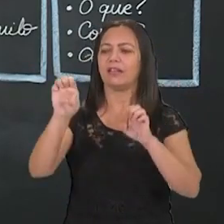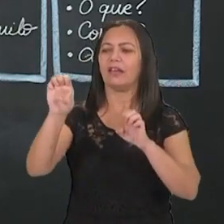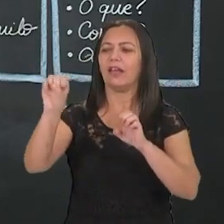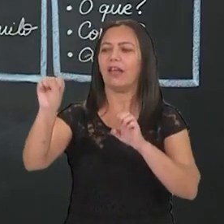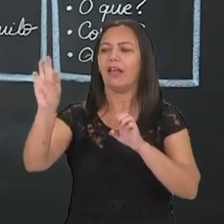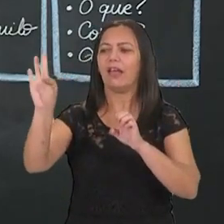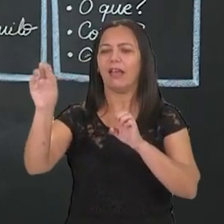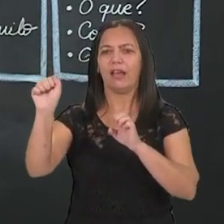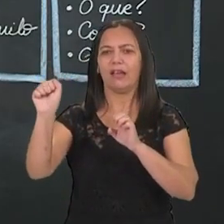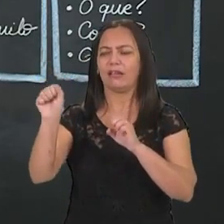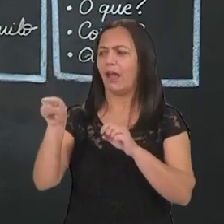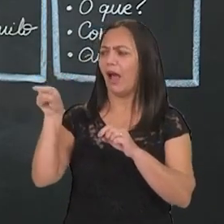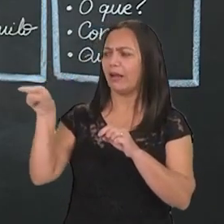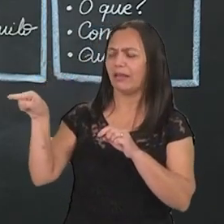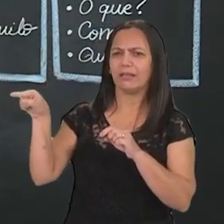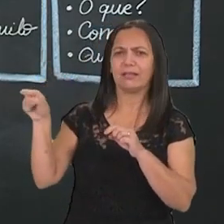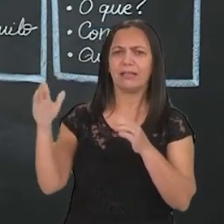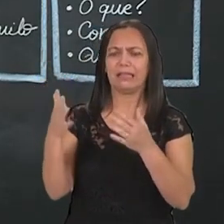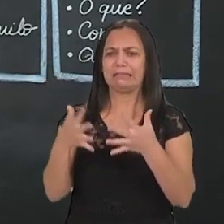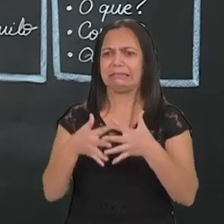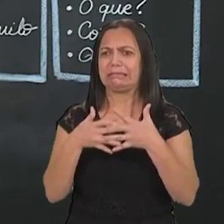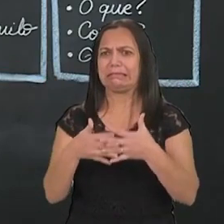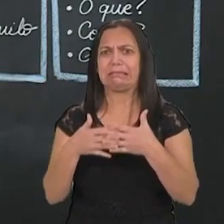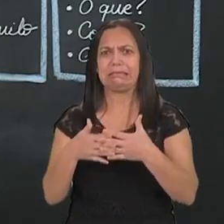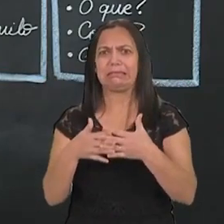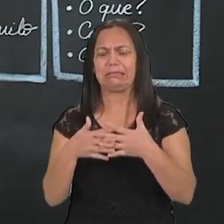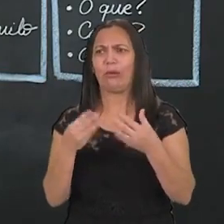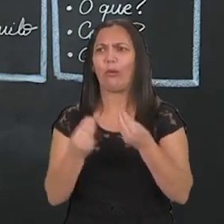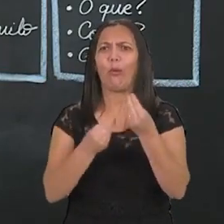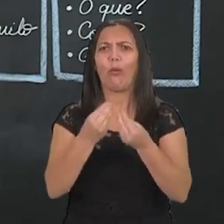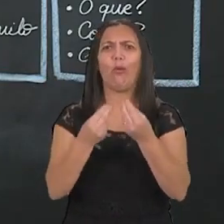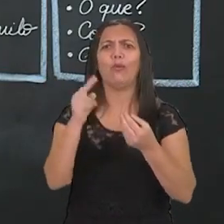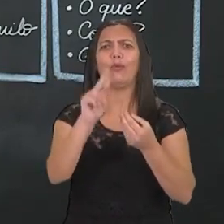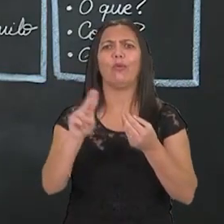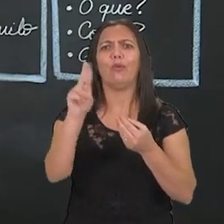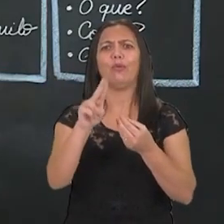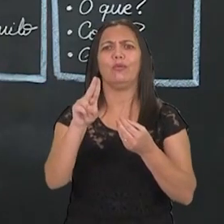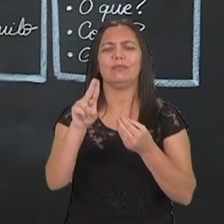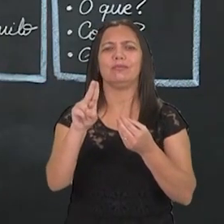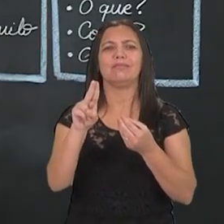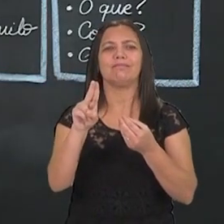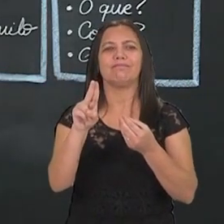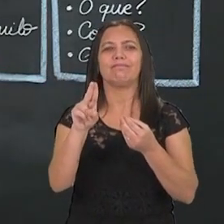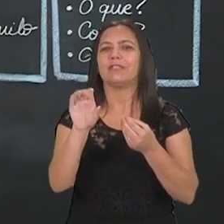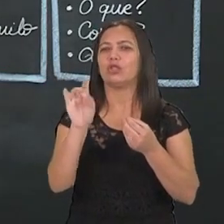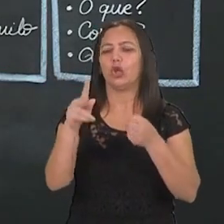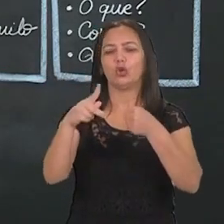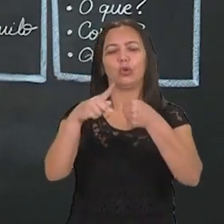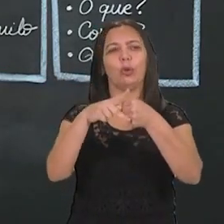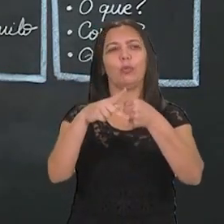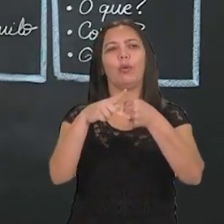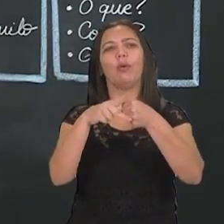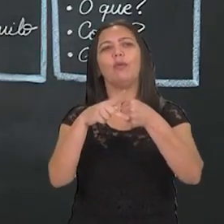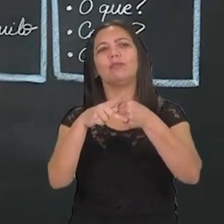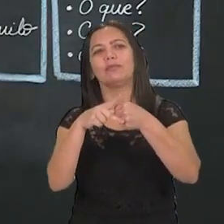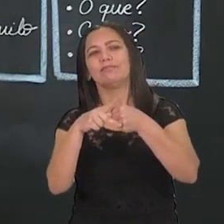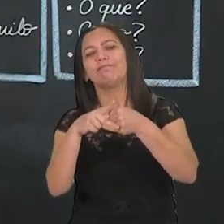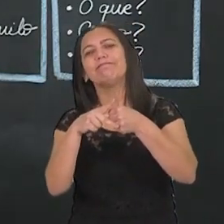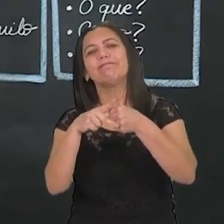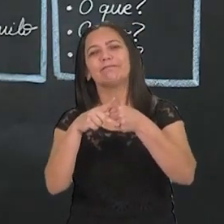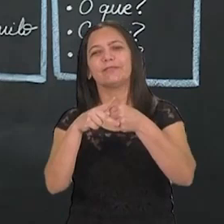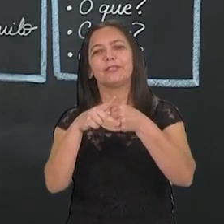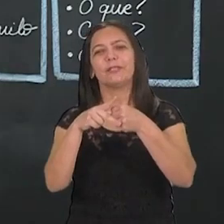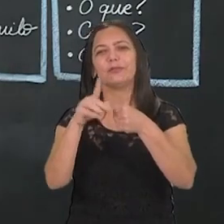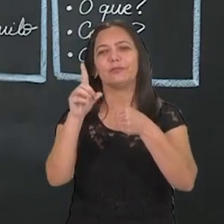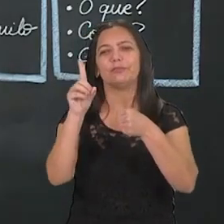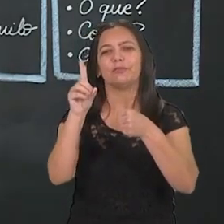isso, aquilo, aquela. Nossa, são tantas divisões que a pessoa fica até com medo de mergulhar só nesse bloquinho, né? Por isso que eu fiz questão de deixar